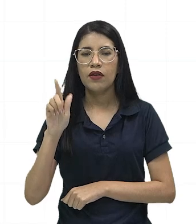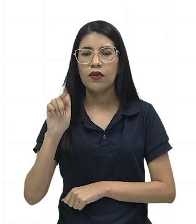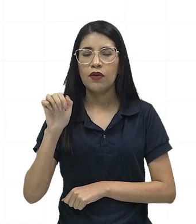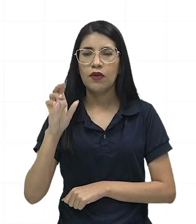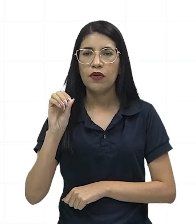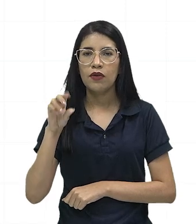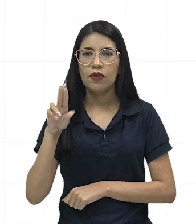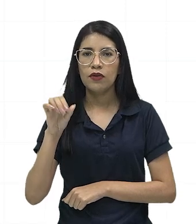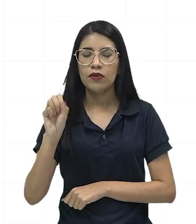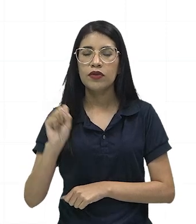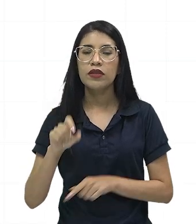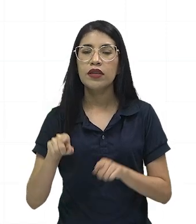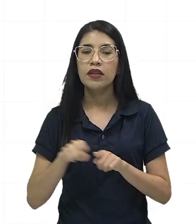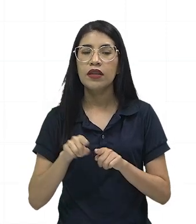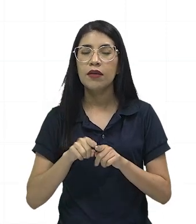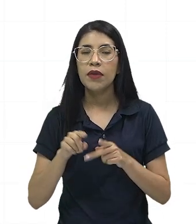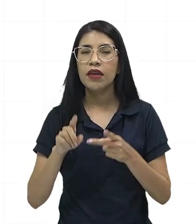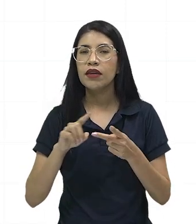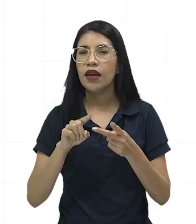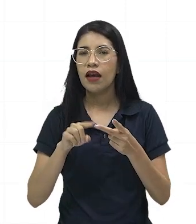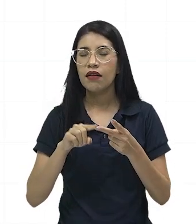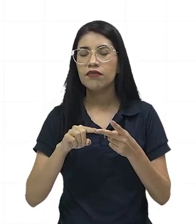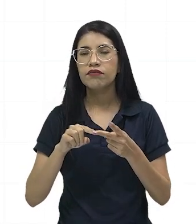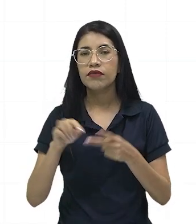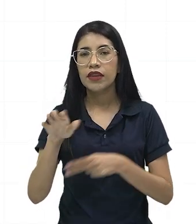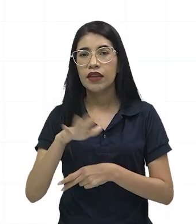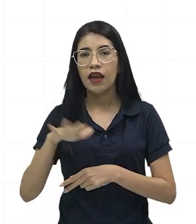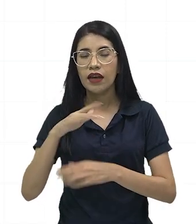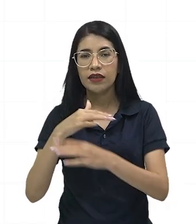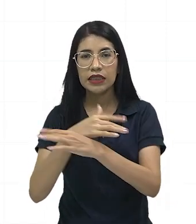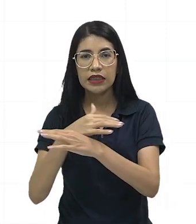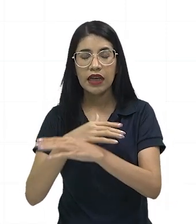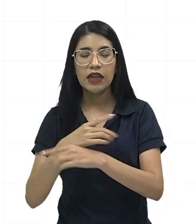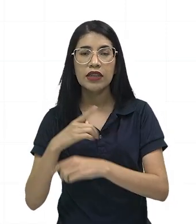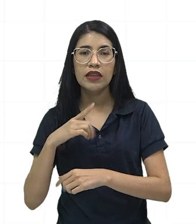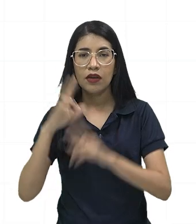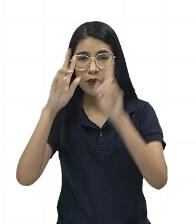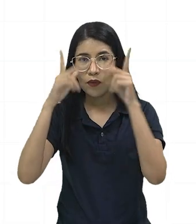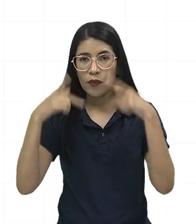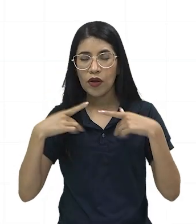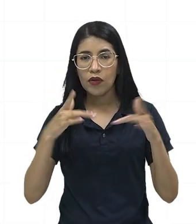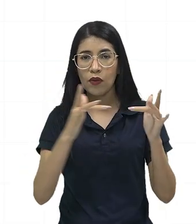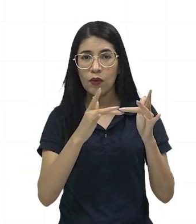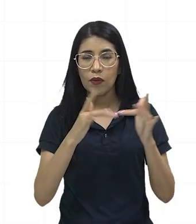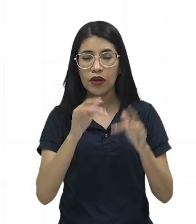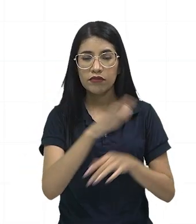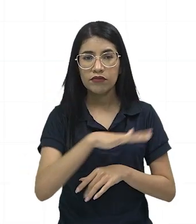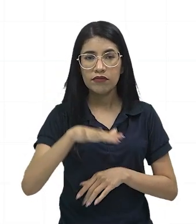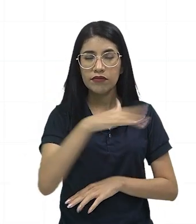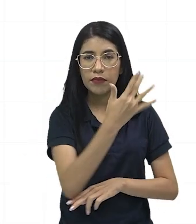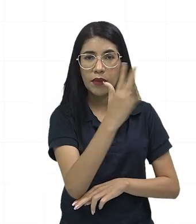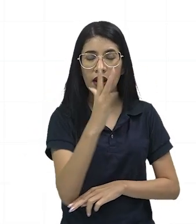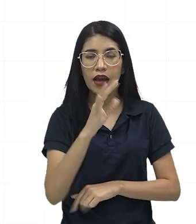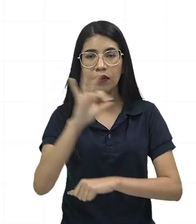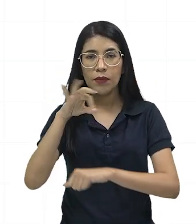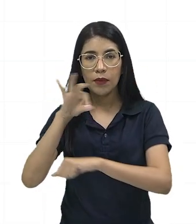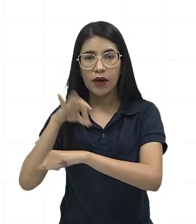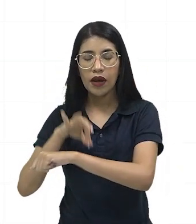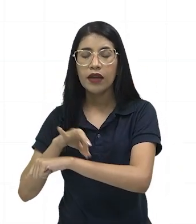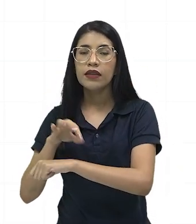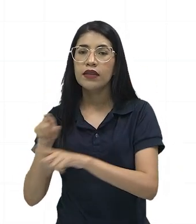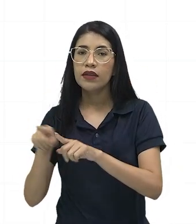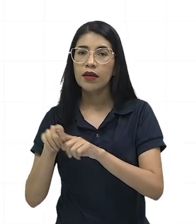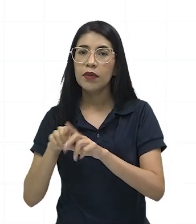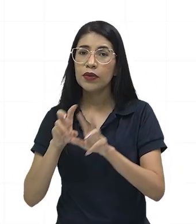silvestres. E a febre amarela urbana, humanos que tiveram contato com o vírus no ambiente silvestre são picados pelo Aedes